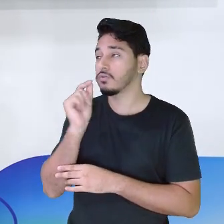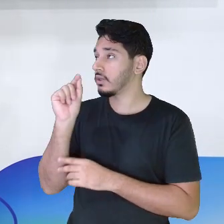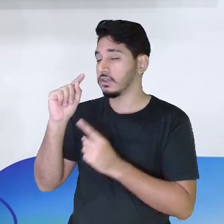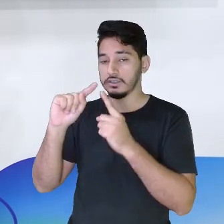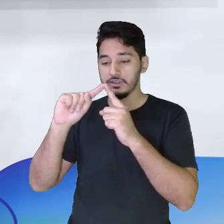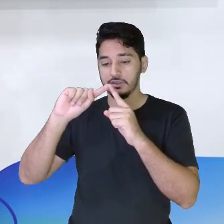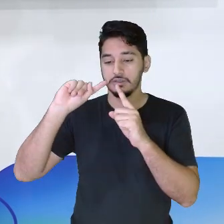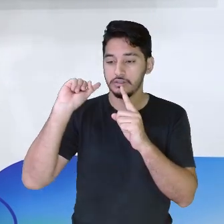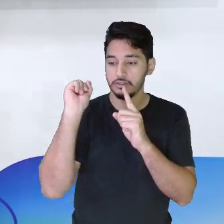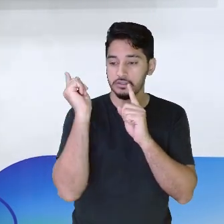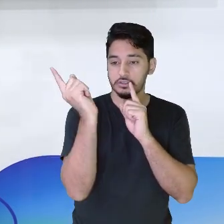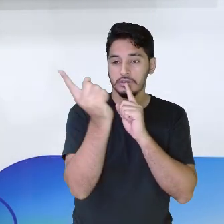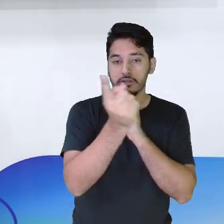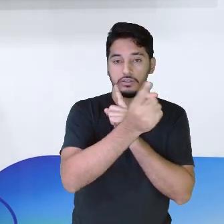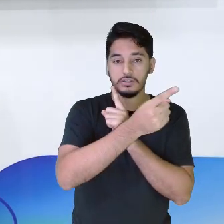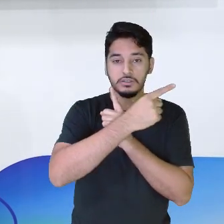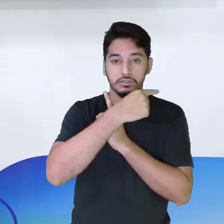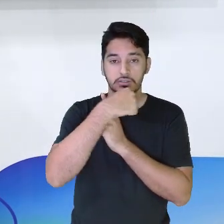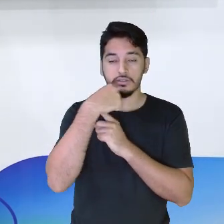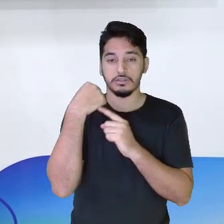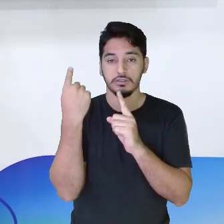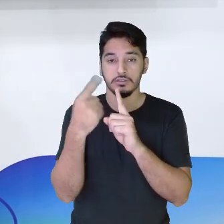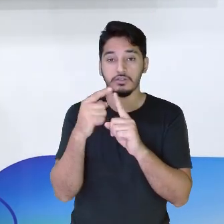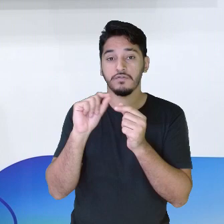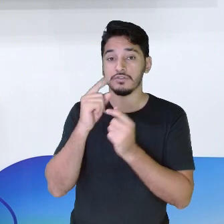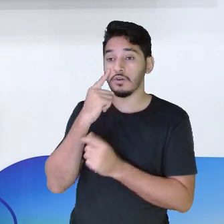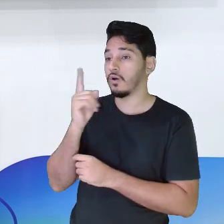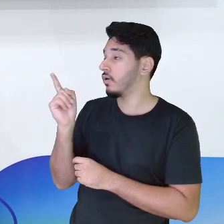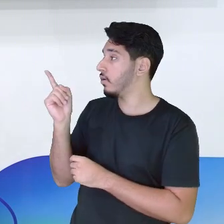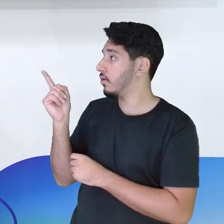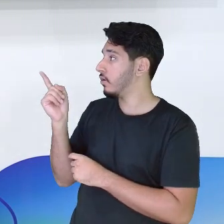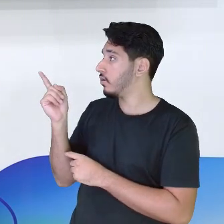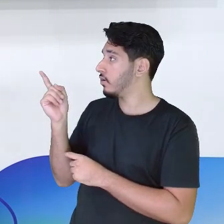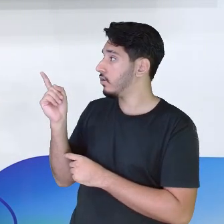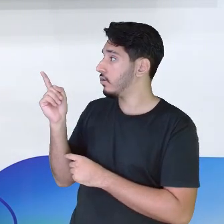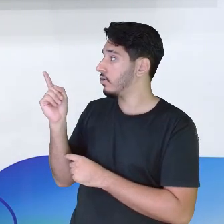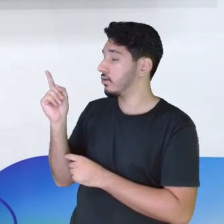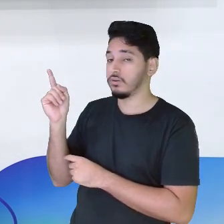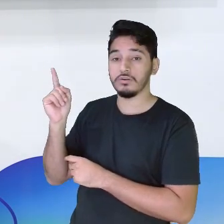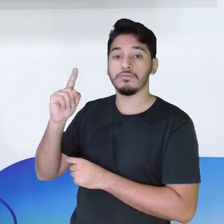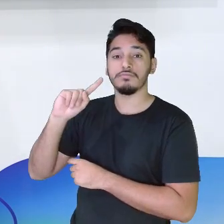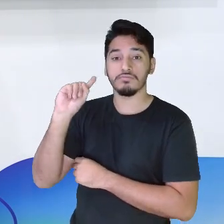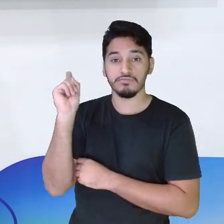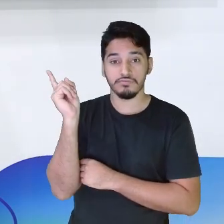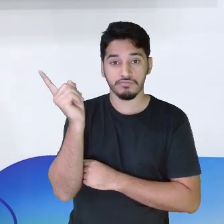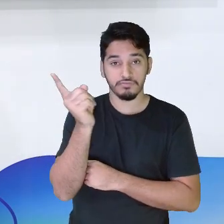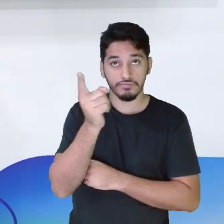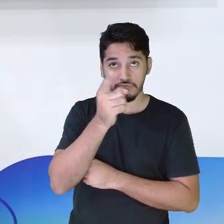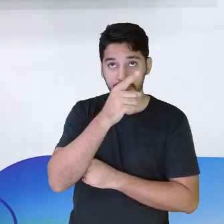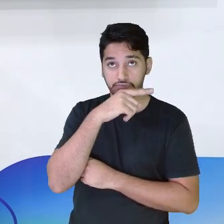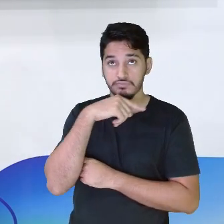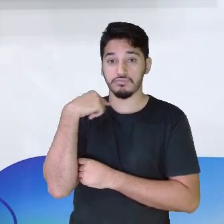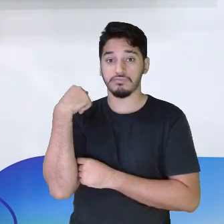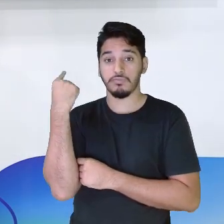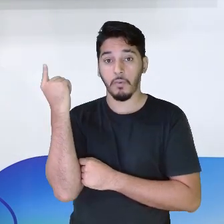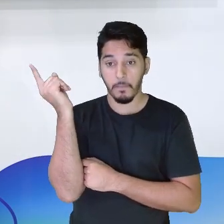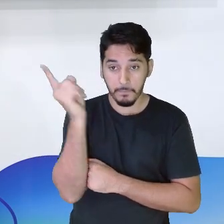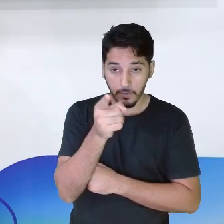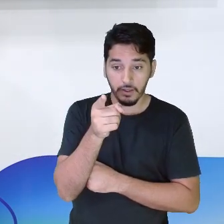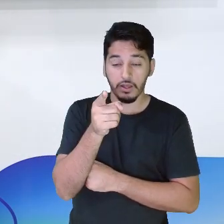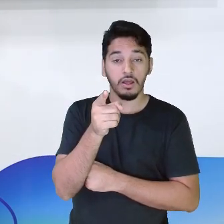de 360, quando eu digo que eu fiz uma volta, né, eu dei uma volta completa, eu dei um giro